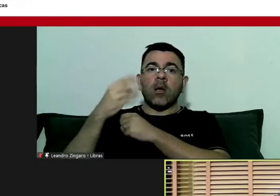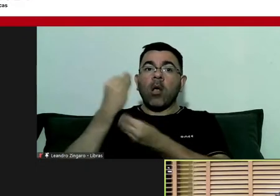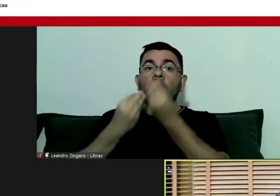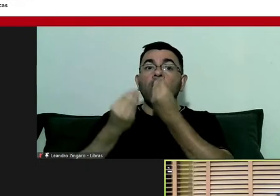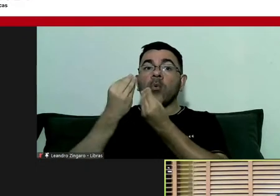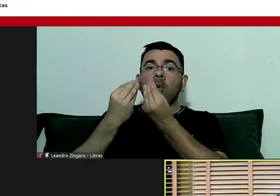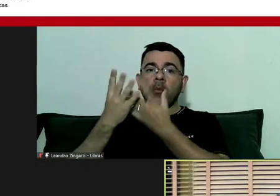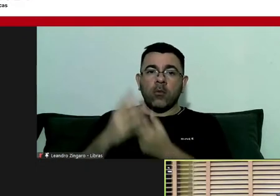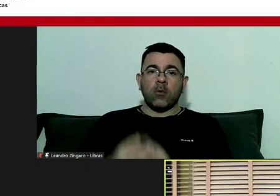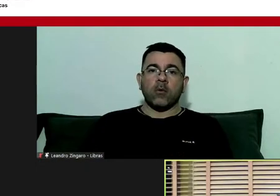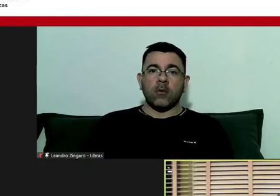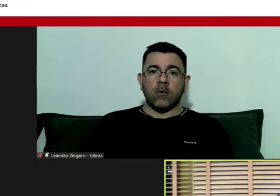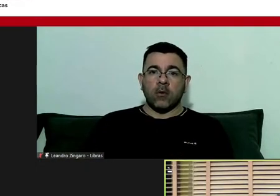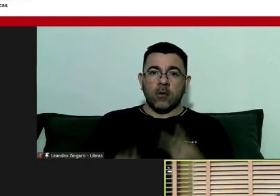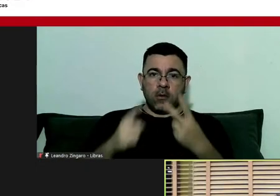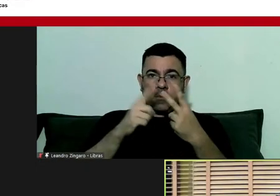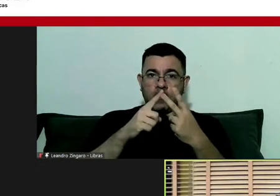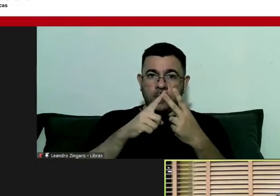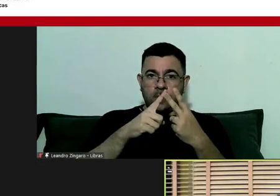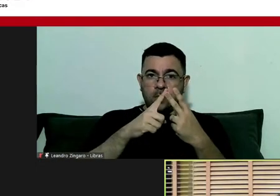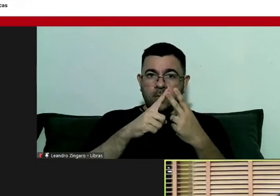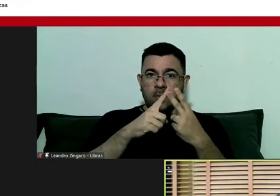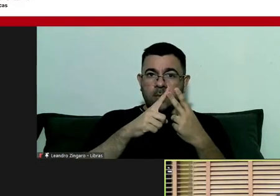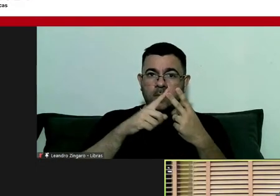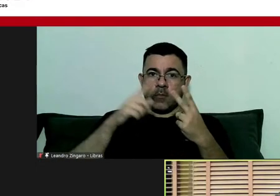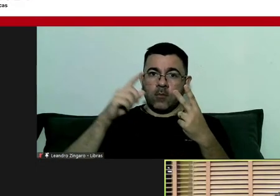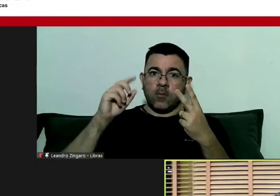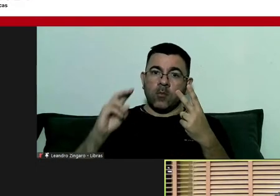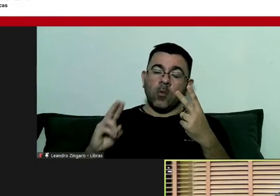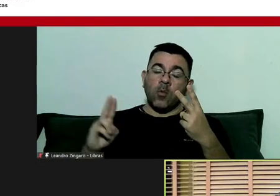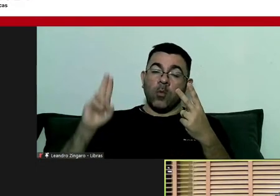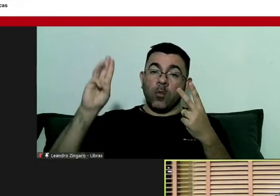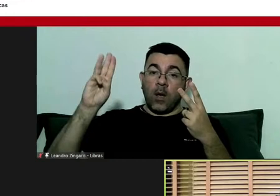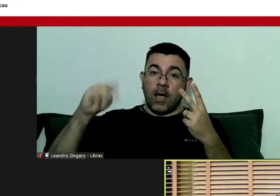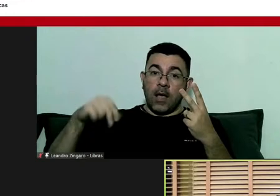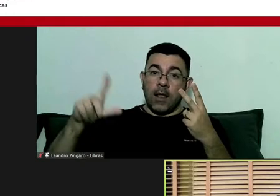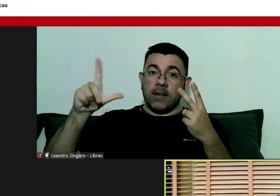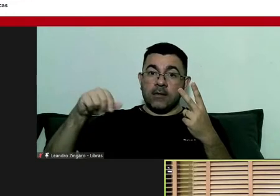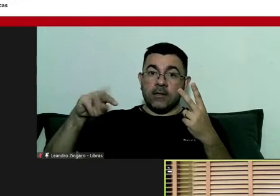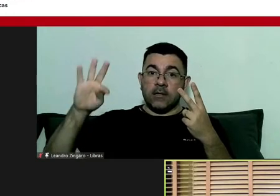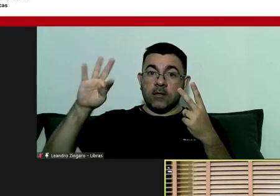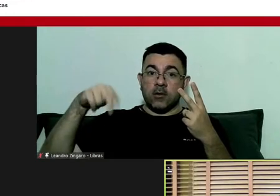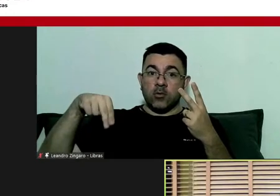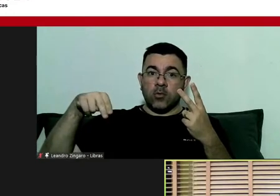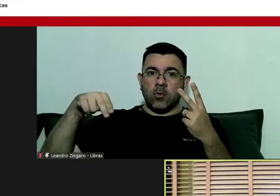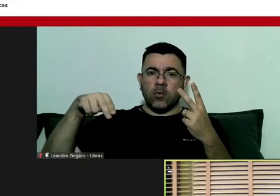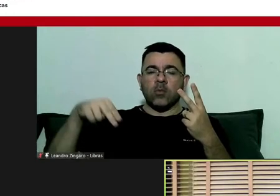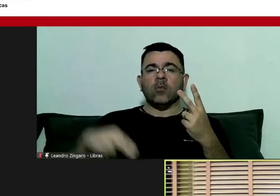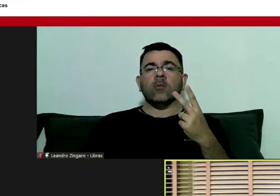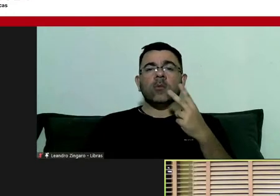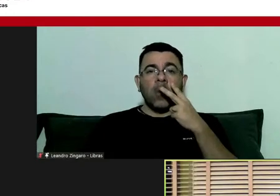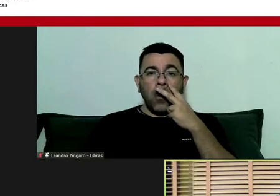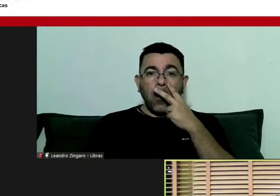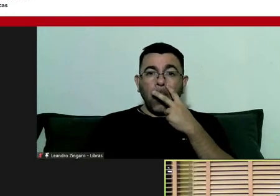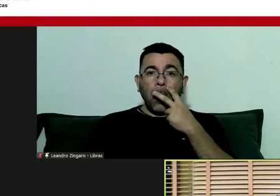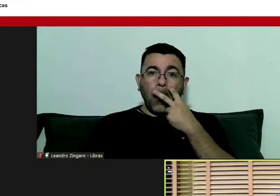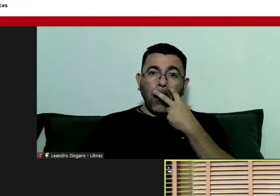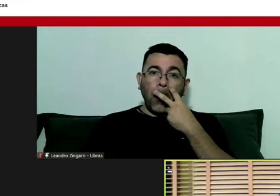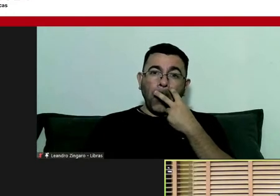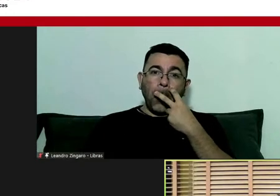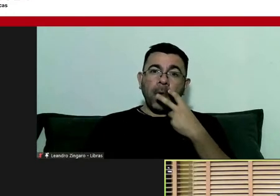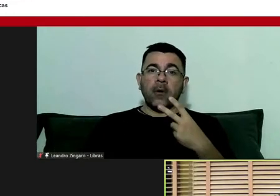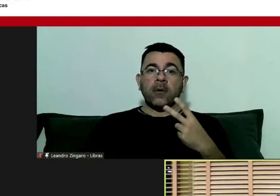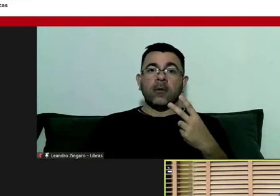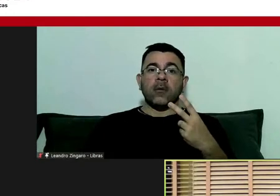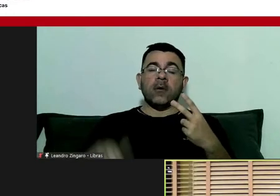aí eh Wellington pergun hum essa pergunta eu não entendi direito vamos pro